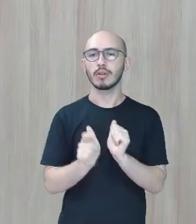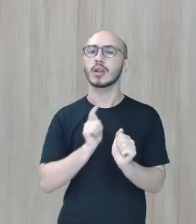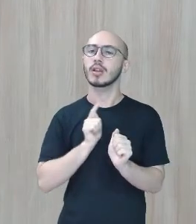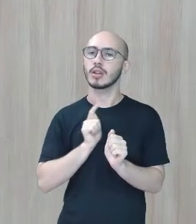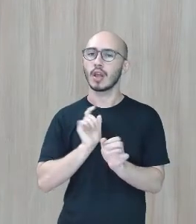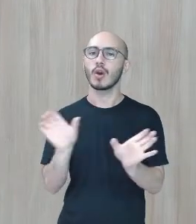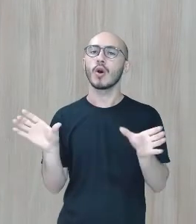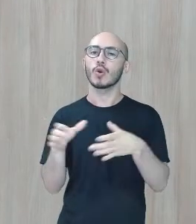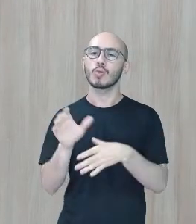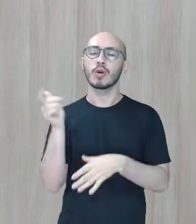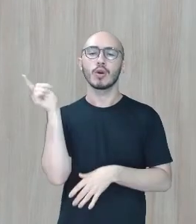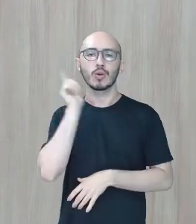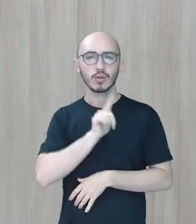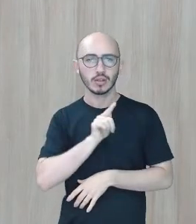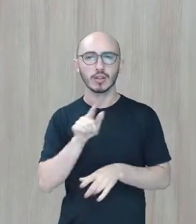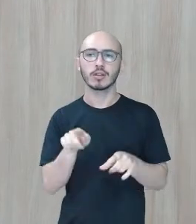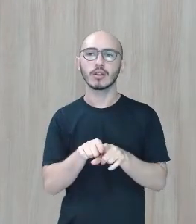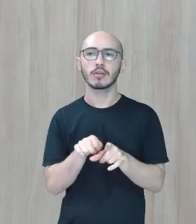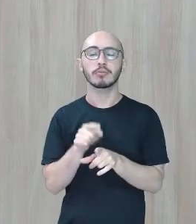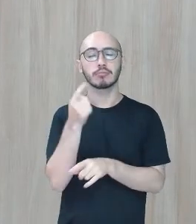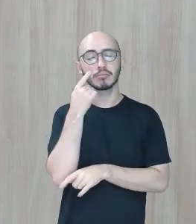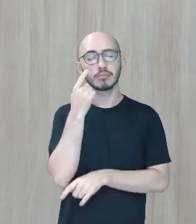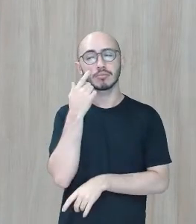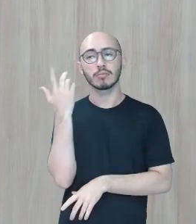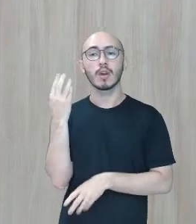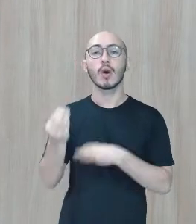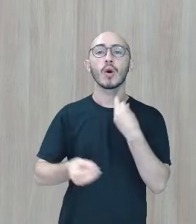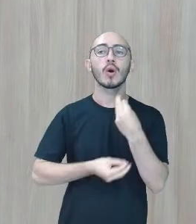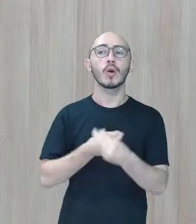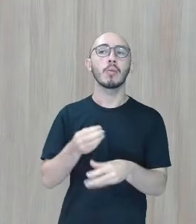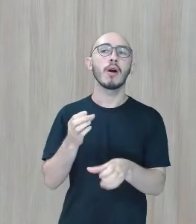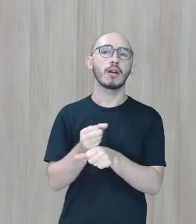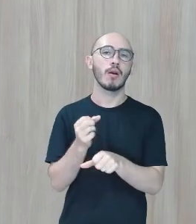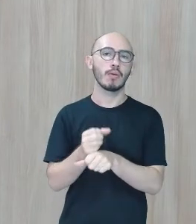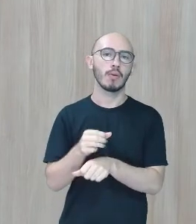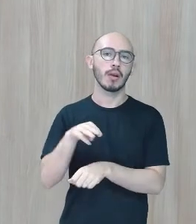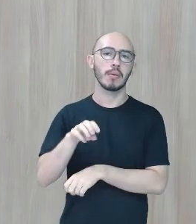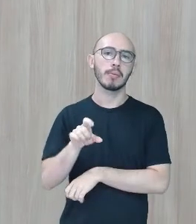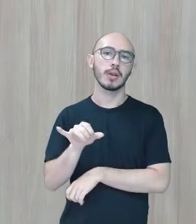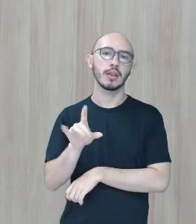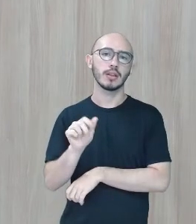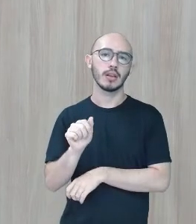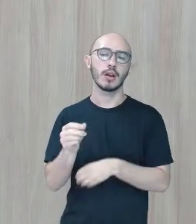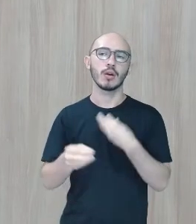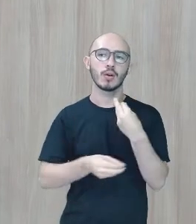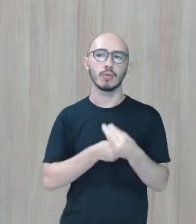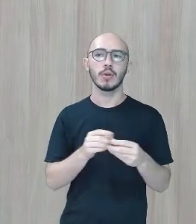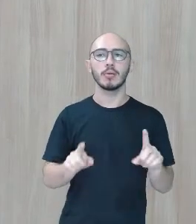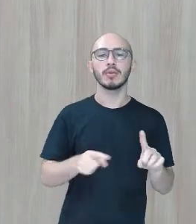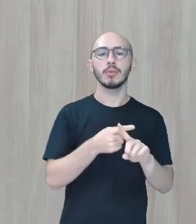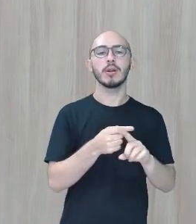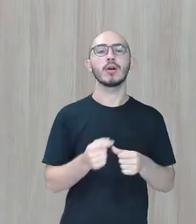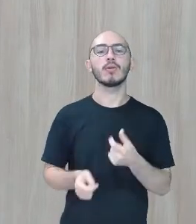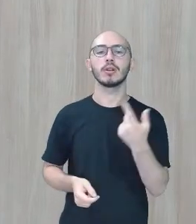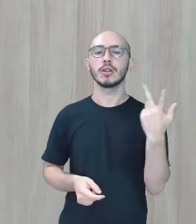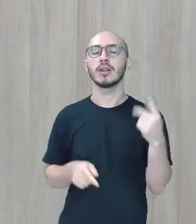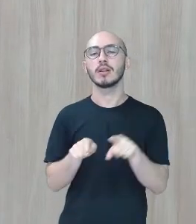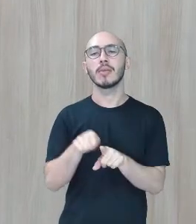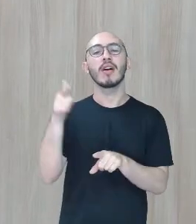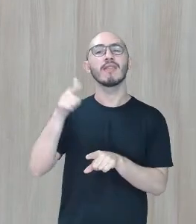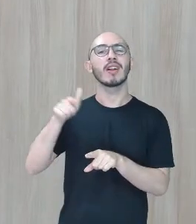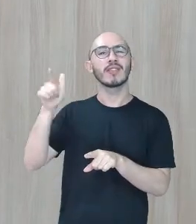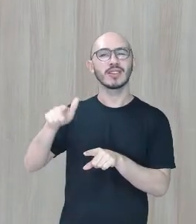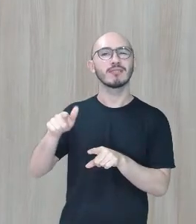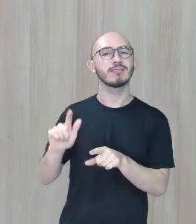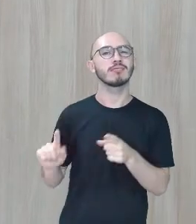Então a gente viu aí como é que a gente calcula essa média. A gente multiplica o valor pela frequência